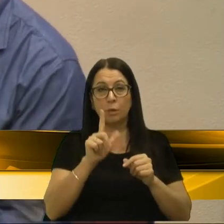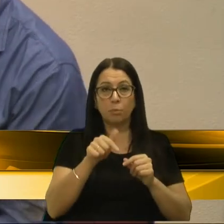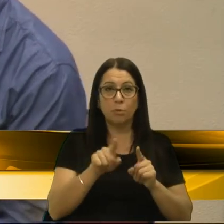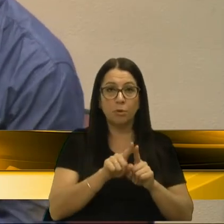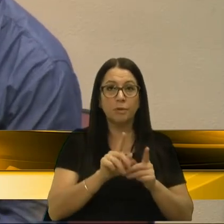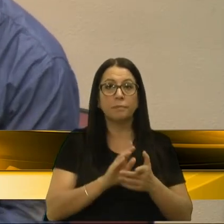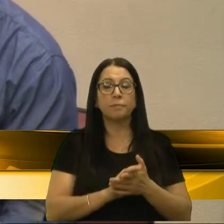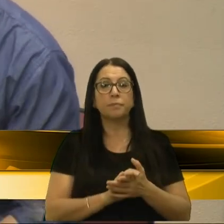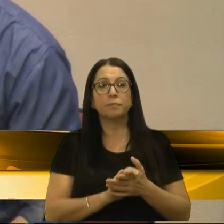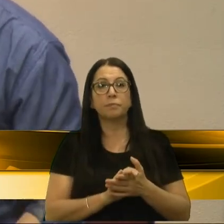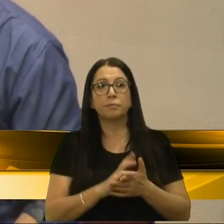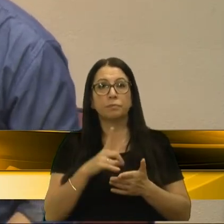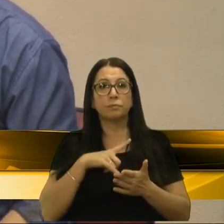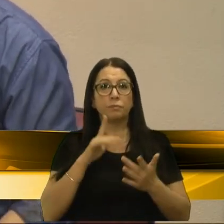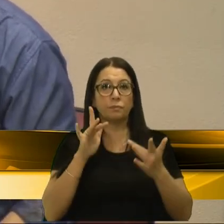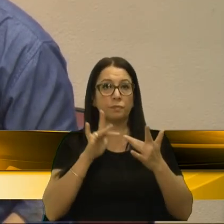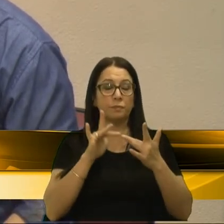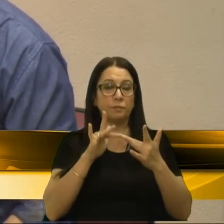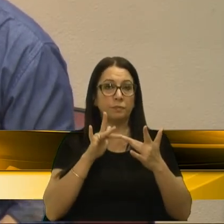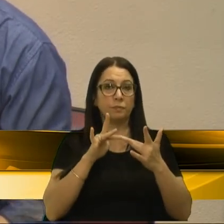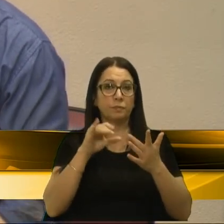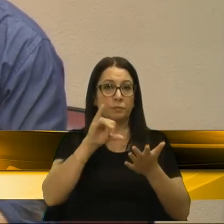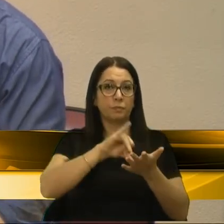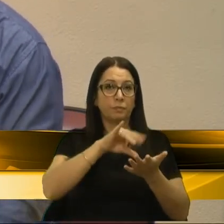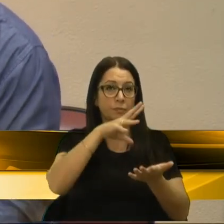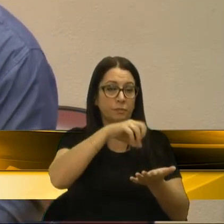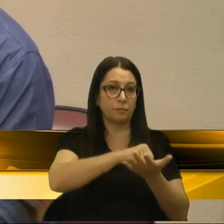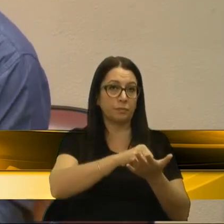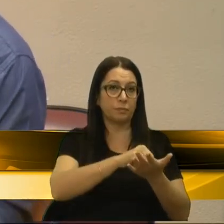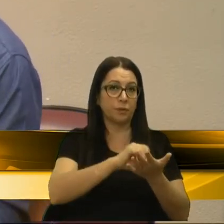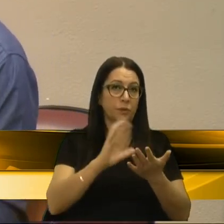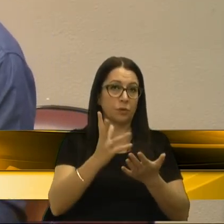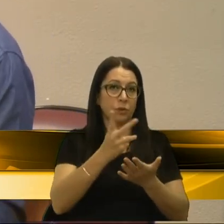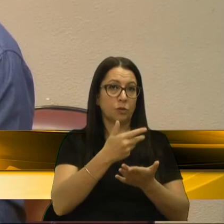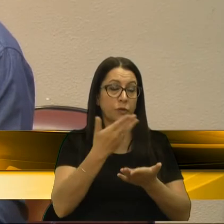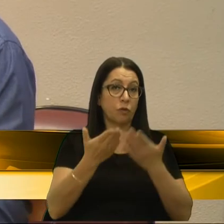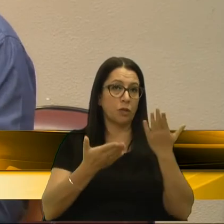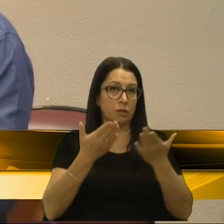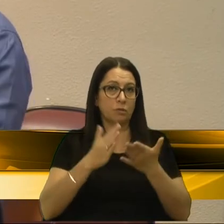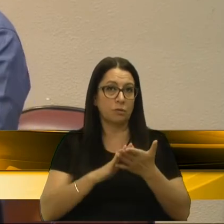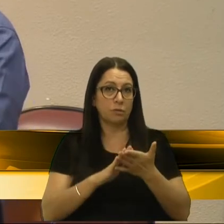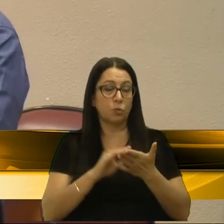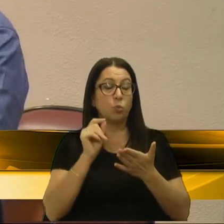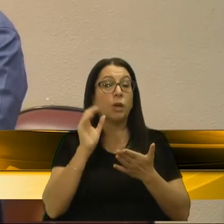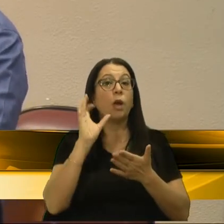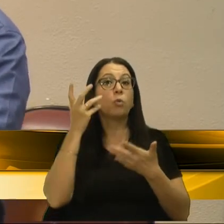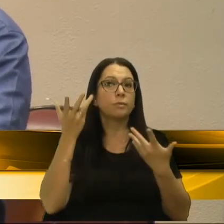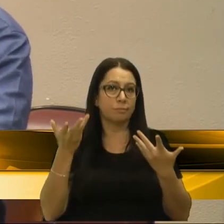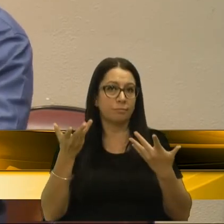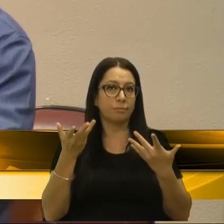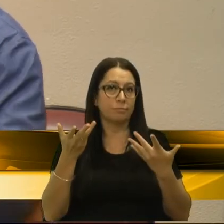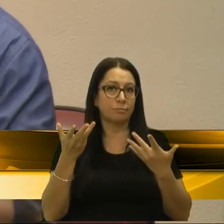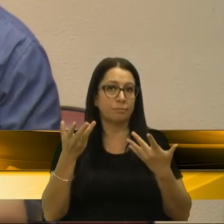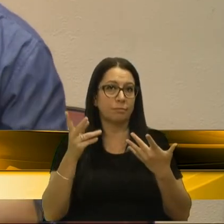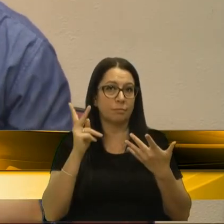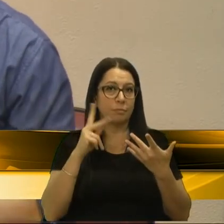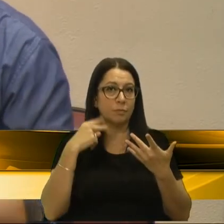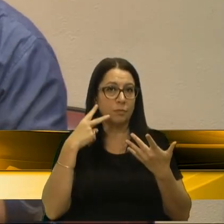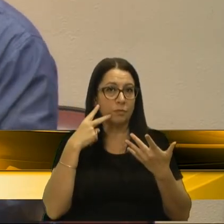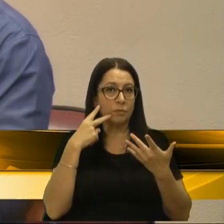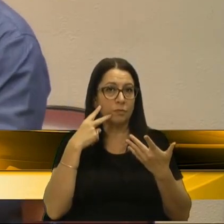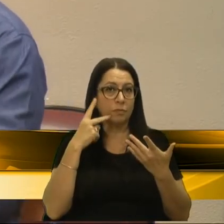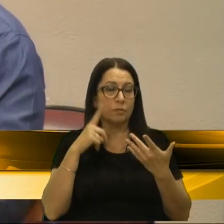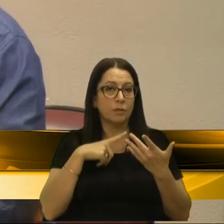disso, a gente teve em contato com o pessoal da central. Todo mundo vai ser atendido. O que aconteceu ali para os nobres vereadores até